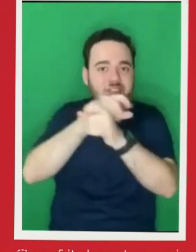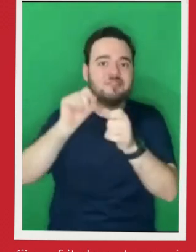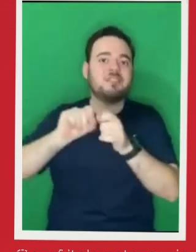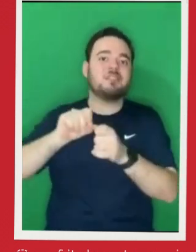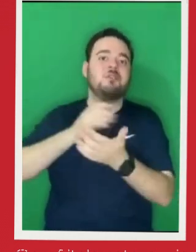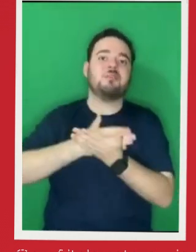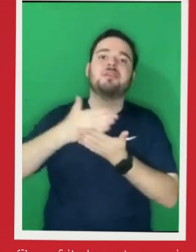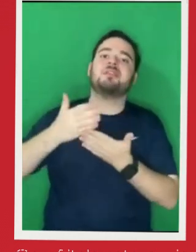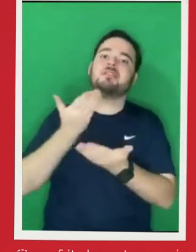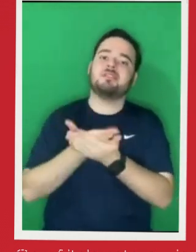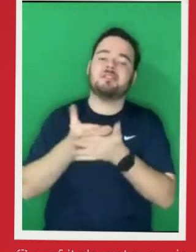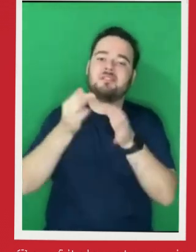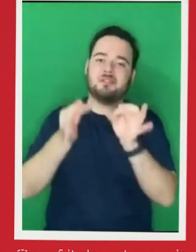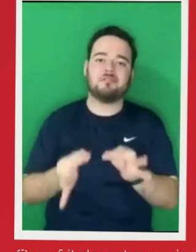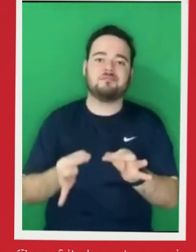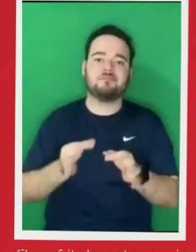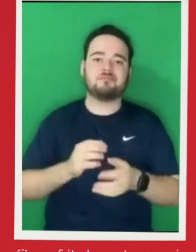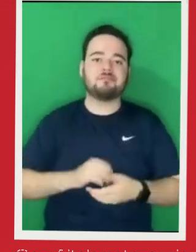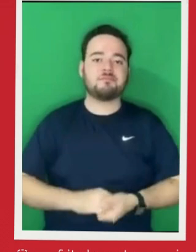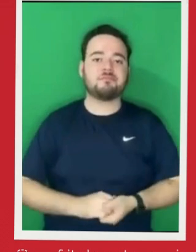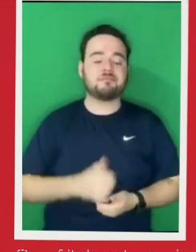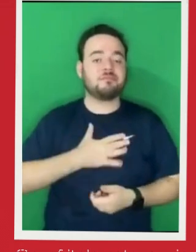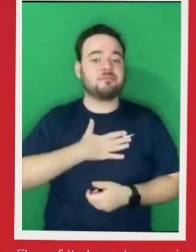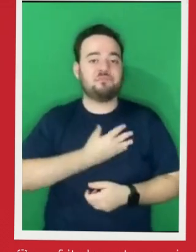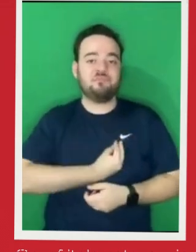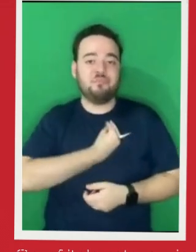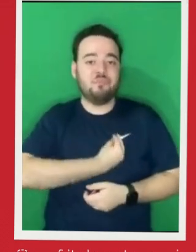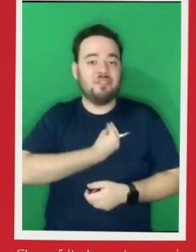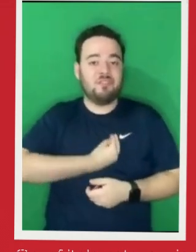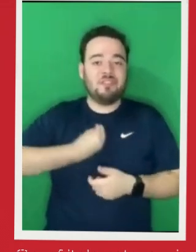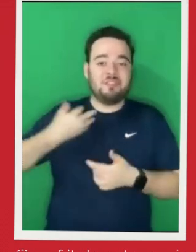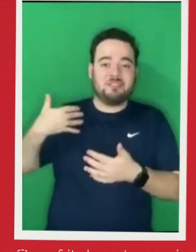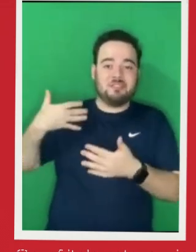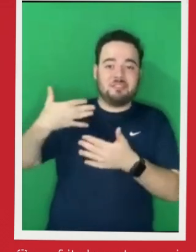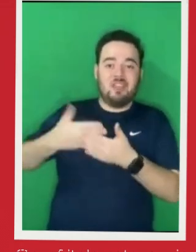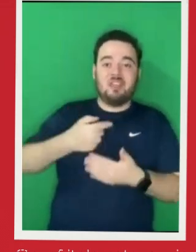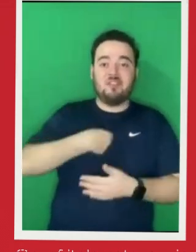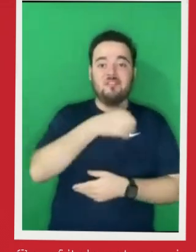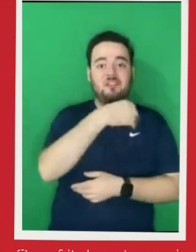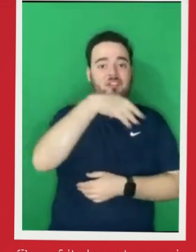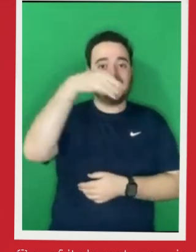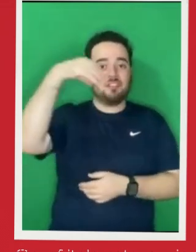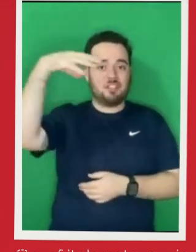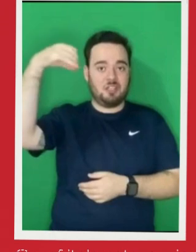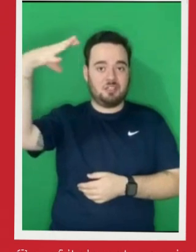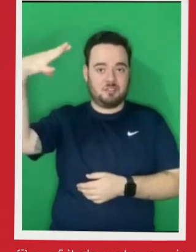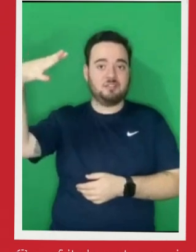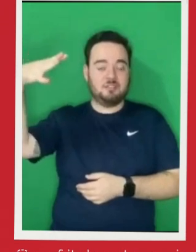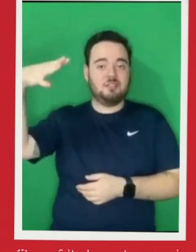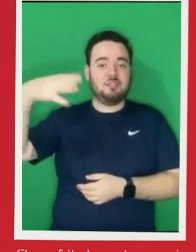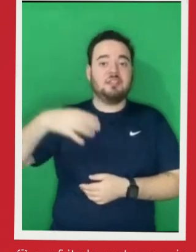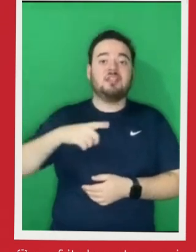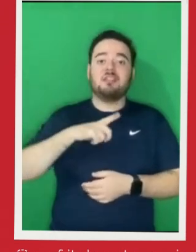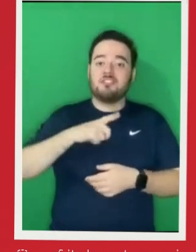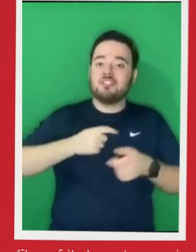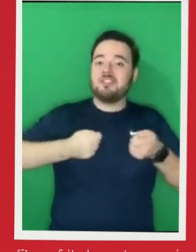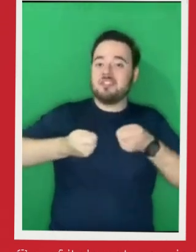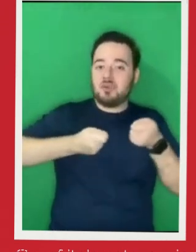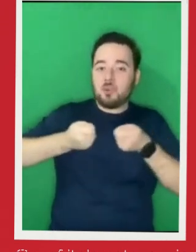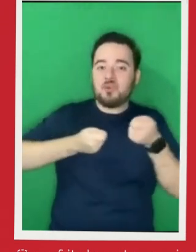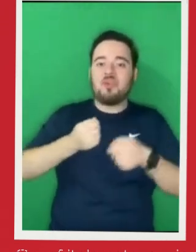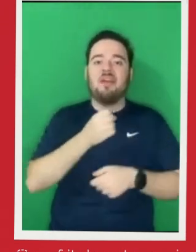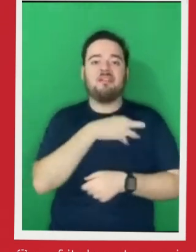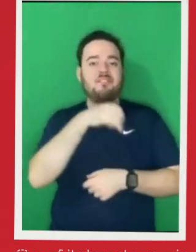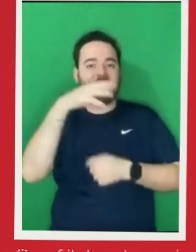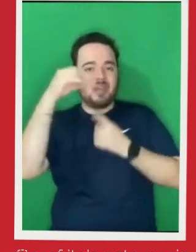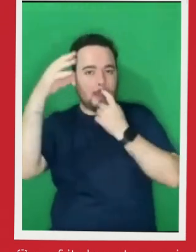mais difícil começar. Então, com a minha vida que durante muito tempo eu viajei muito, eu sabia que eu tinha que